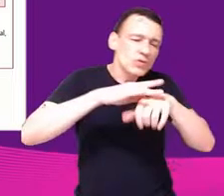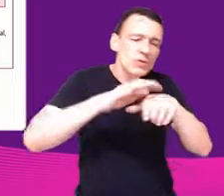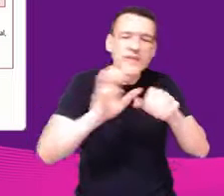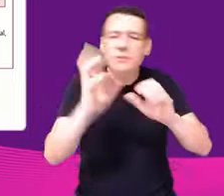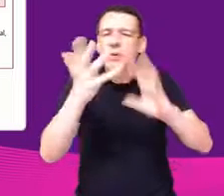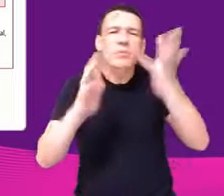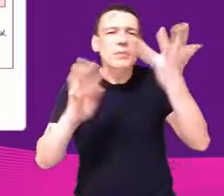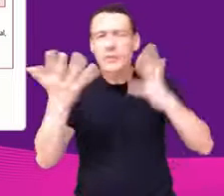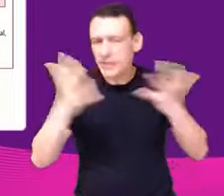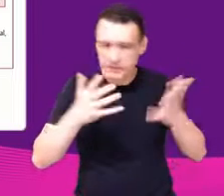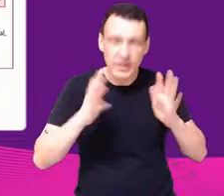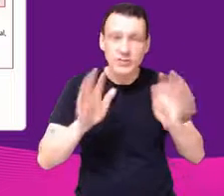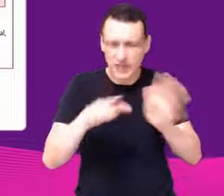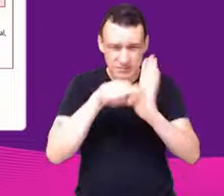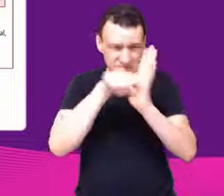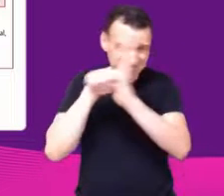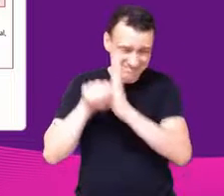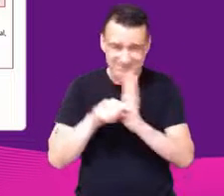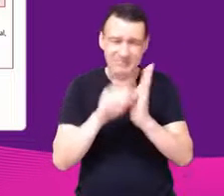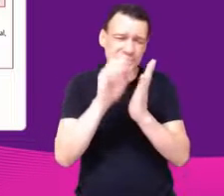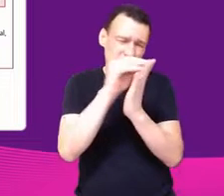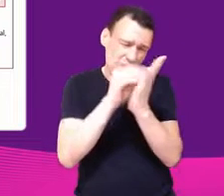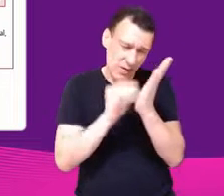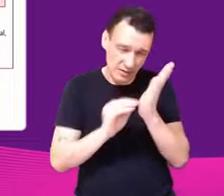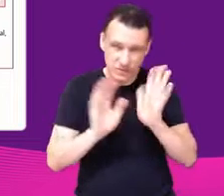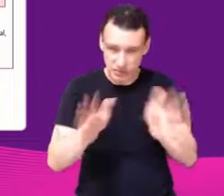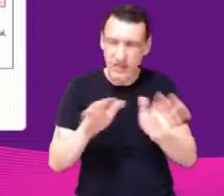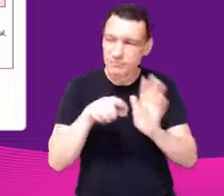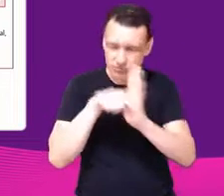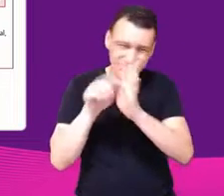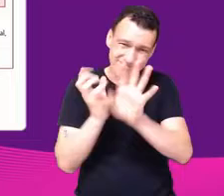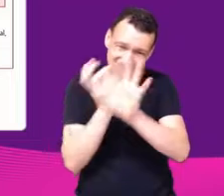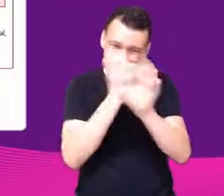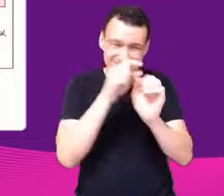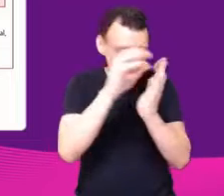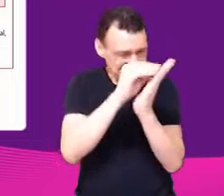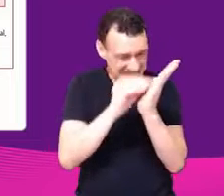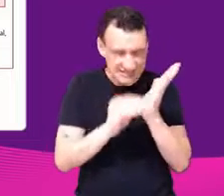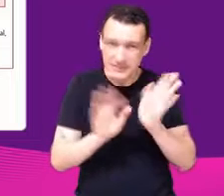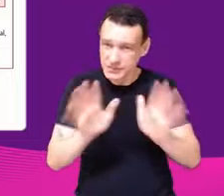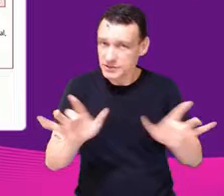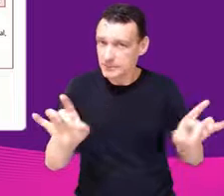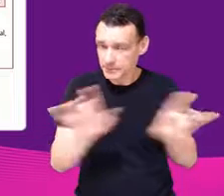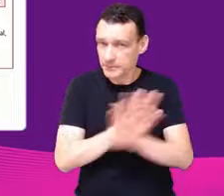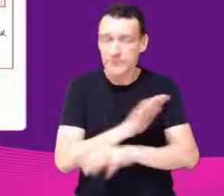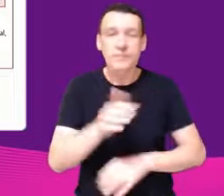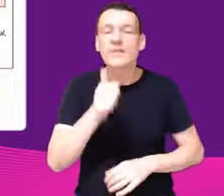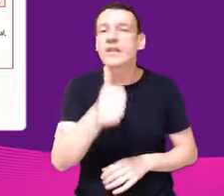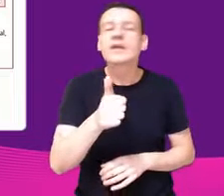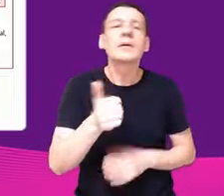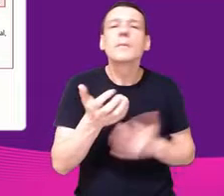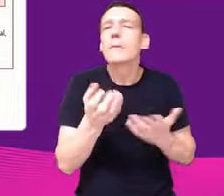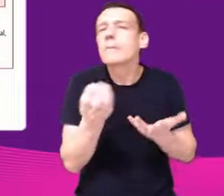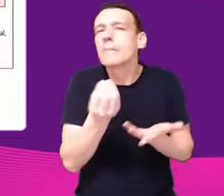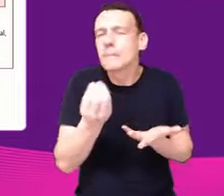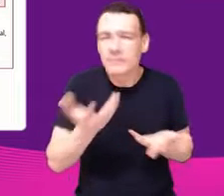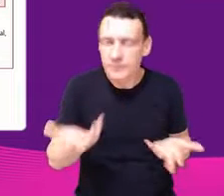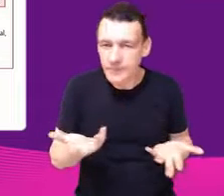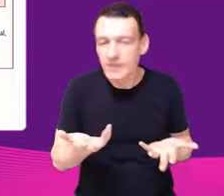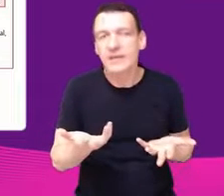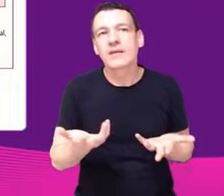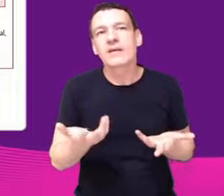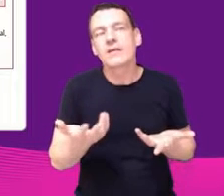longo dos anos, né, e das décadas, que é, na verdade, baseado